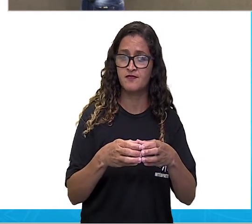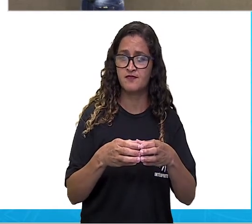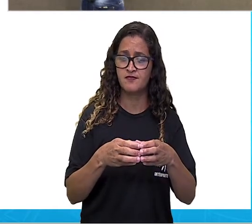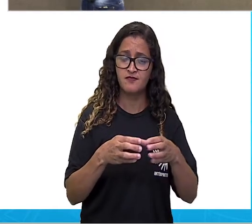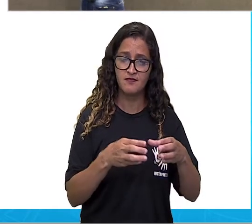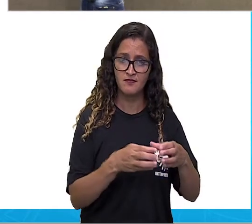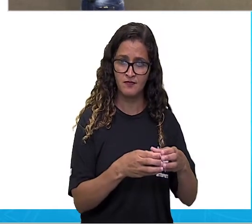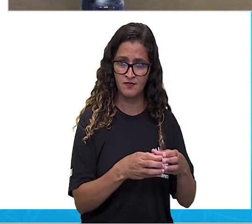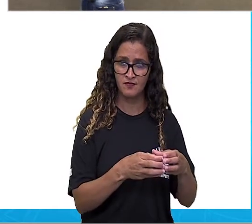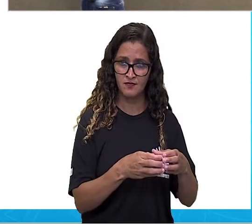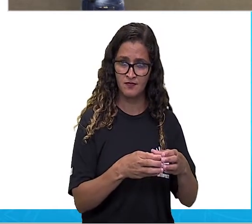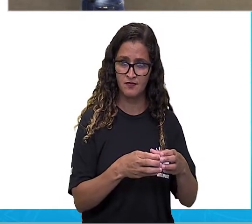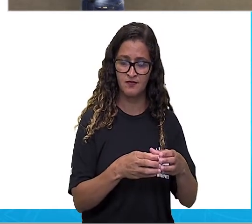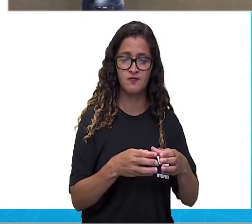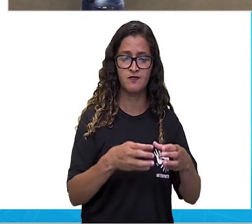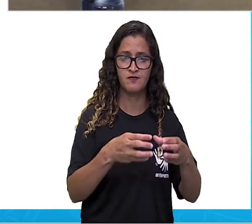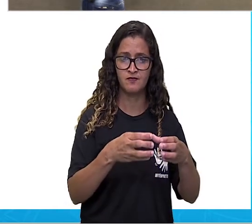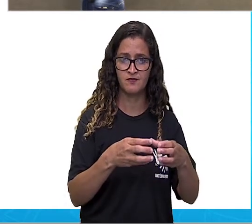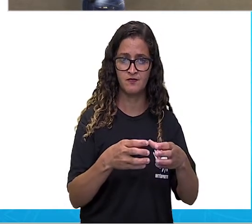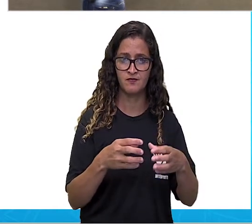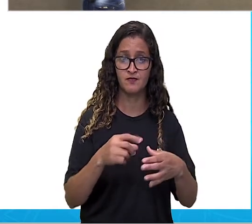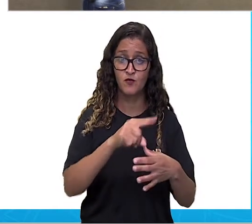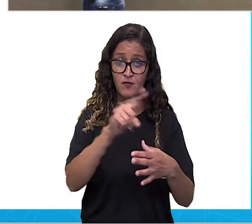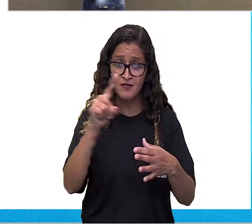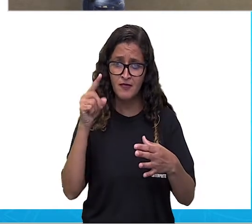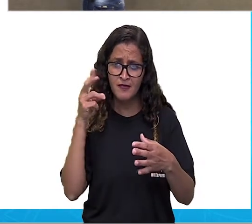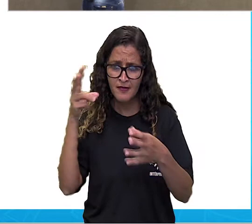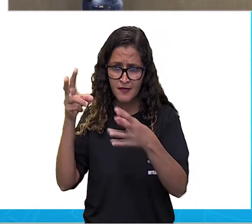fez um grupo.